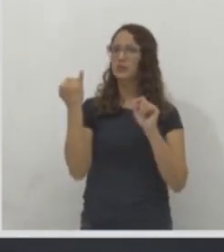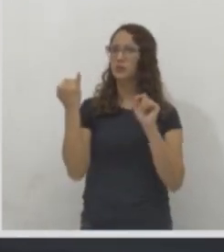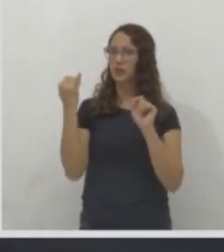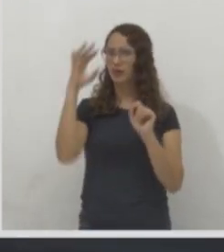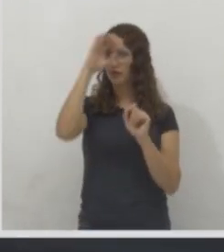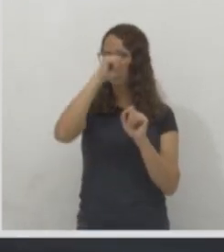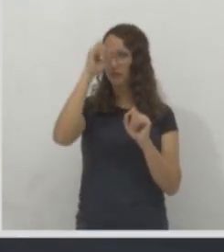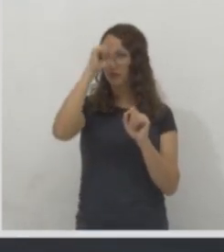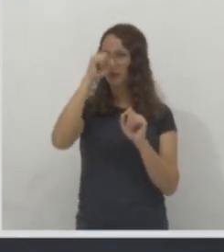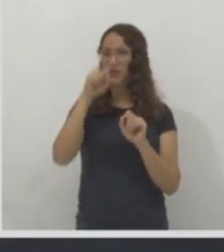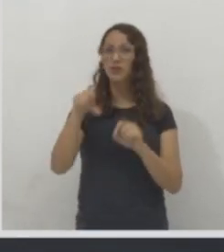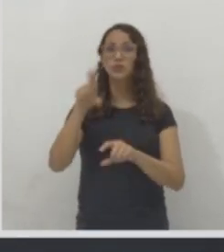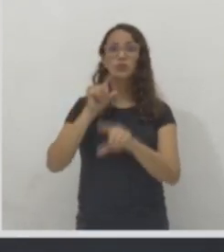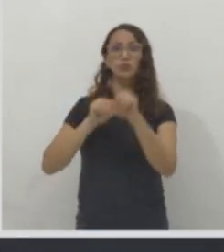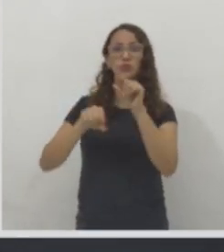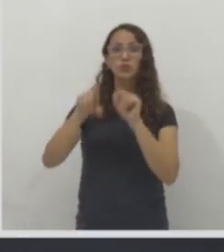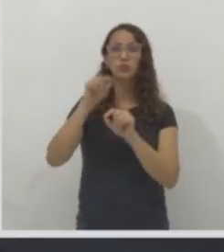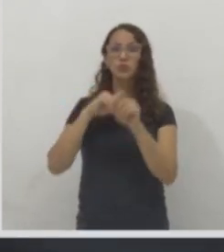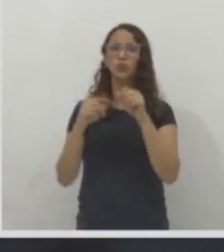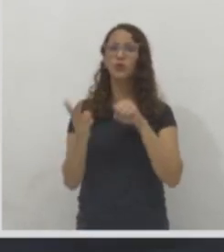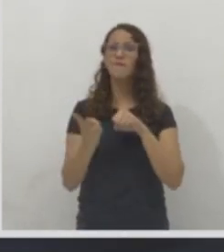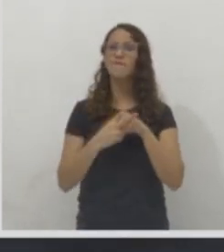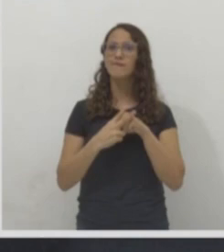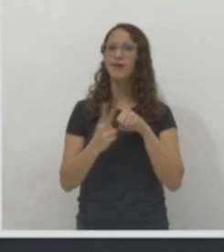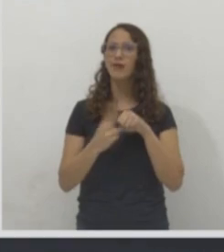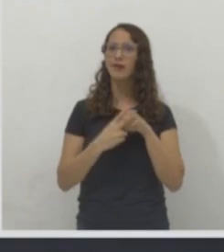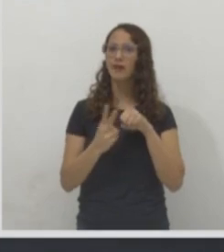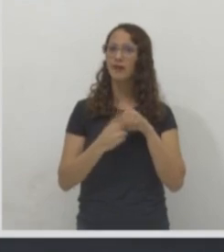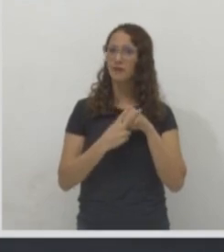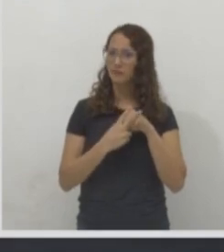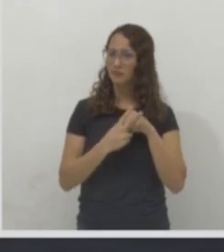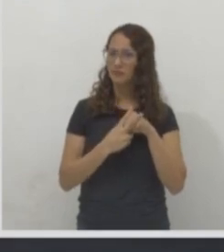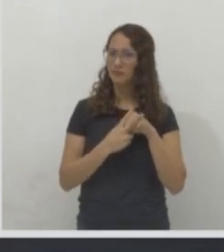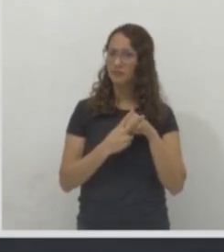As manchetes, normalmente, elas fazem